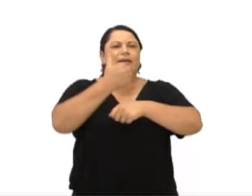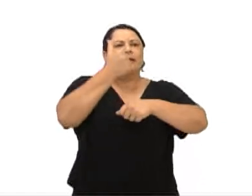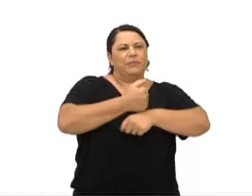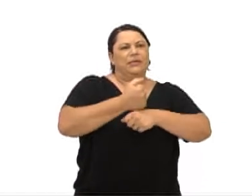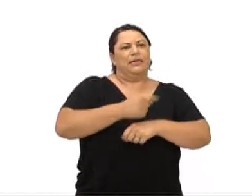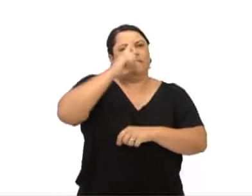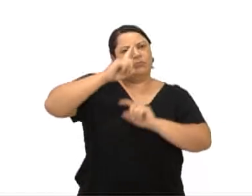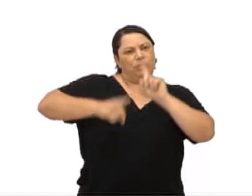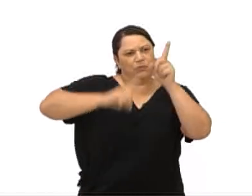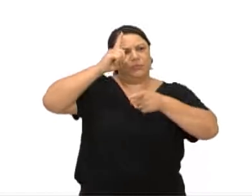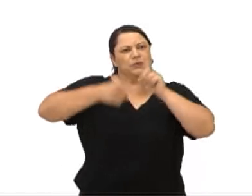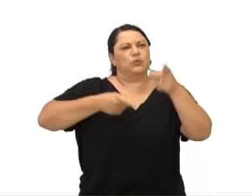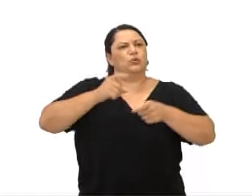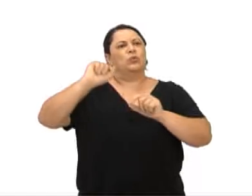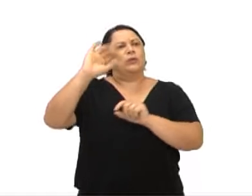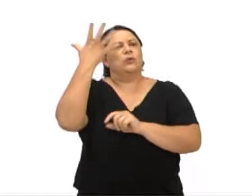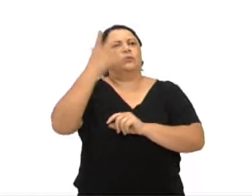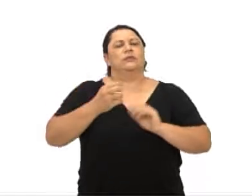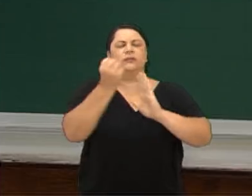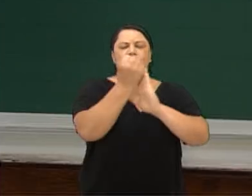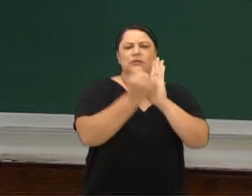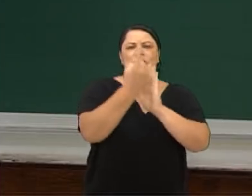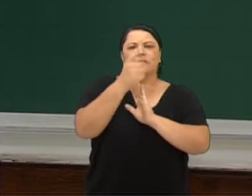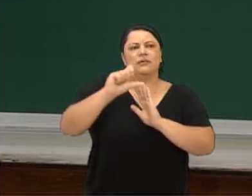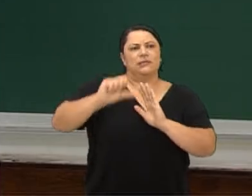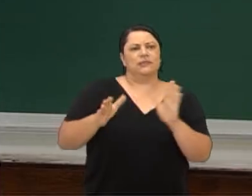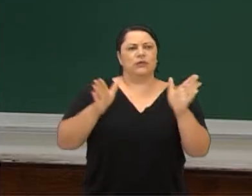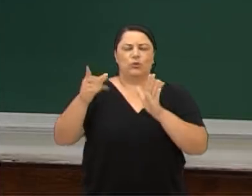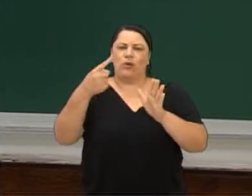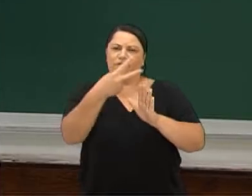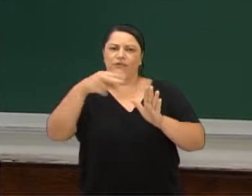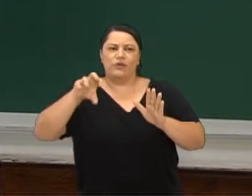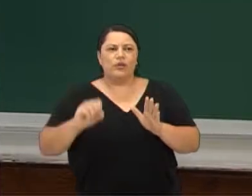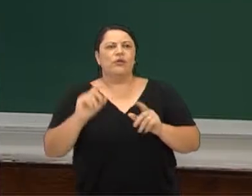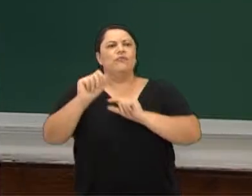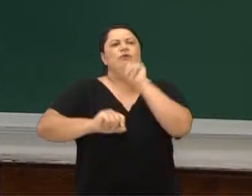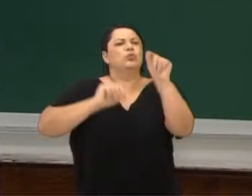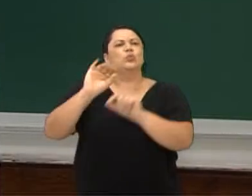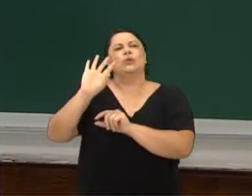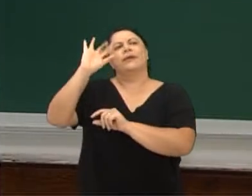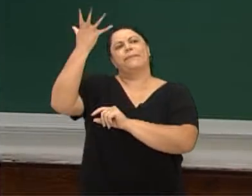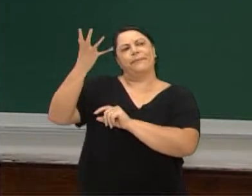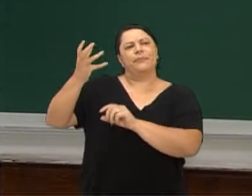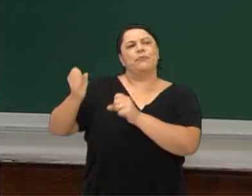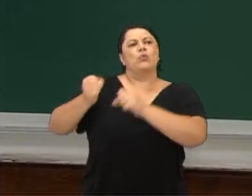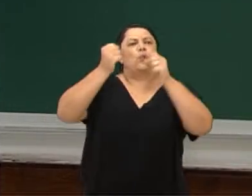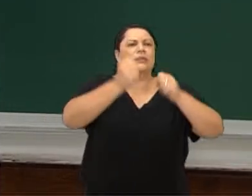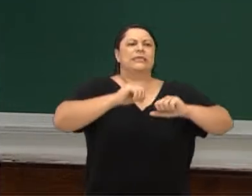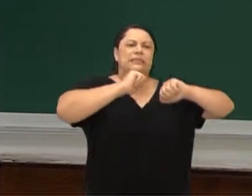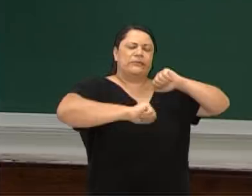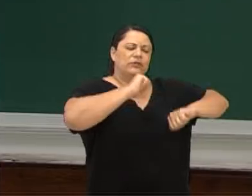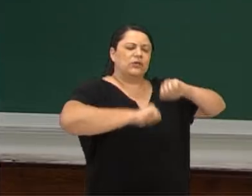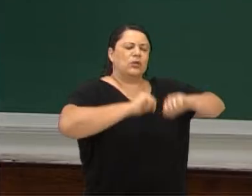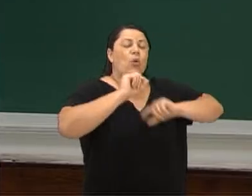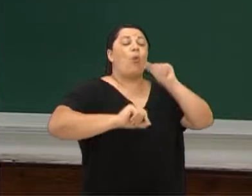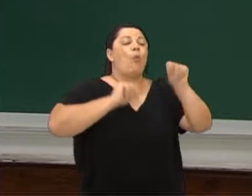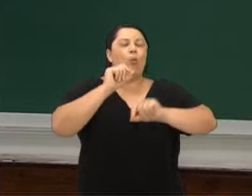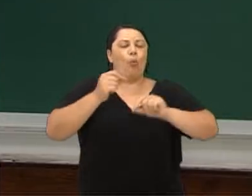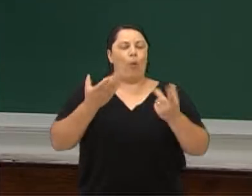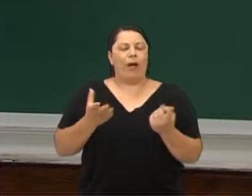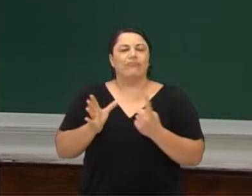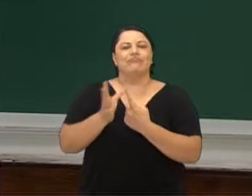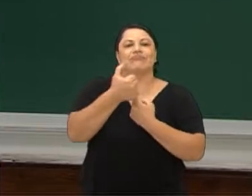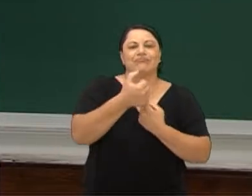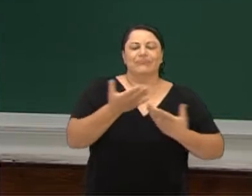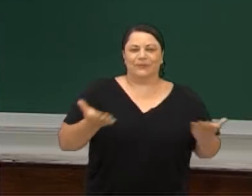potências industrializadas foram. Então, qual ou quais desses continentes foram dominados pelas